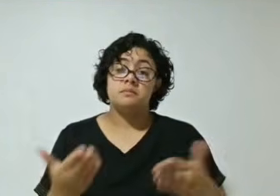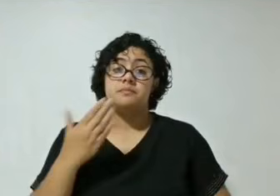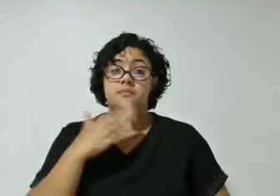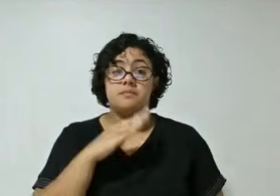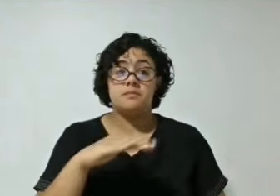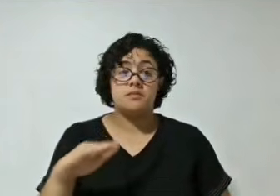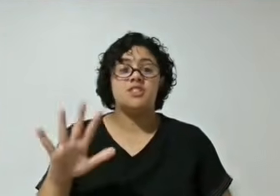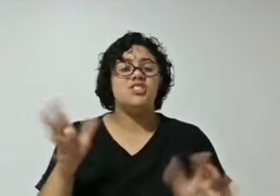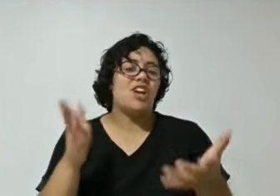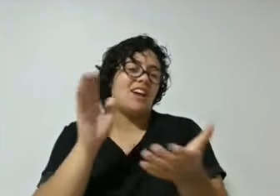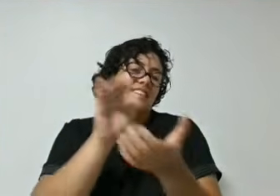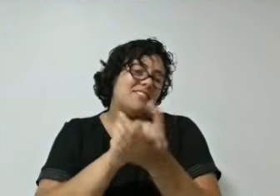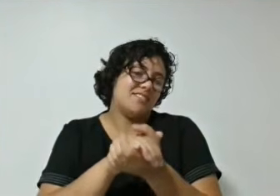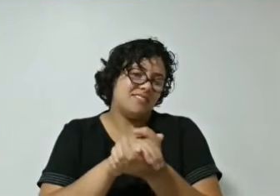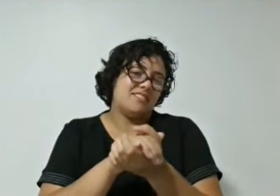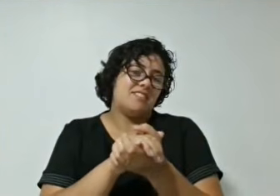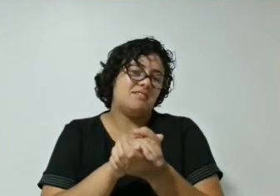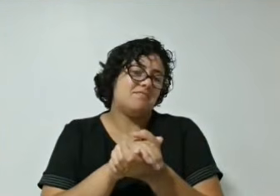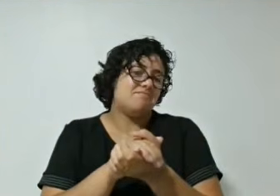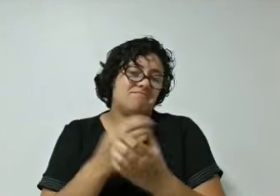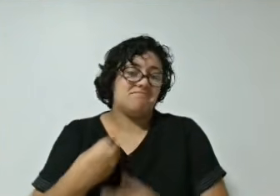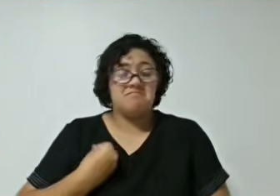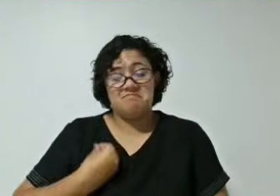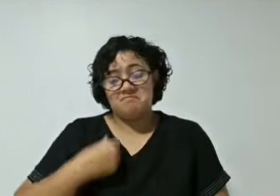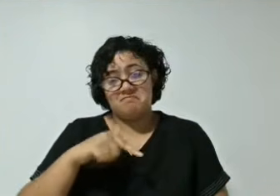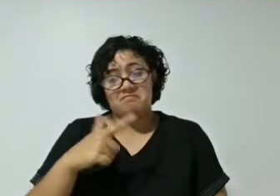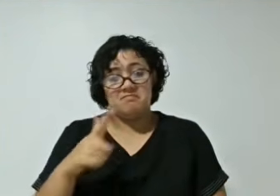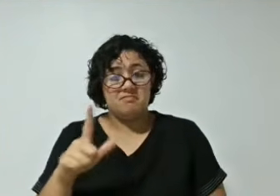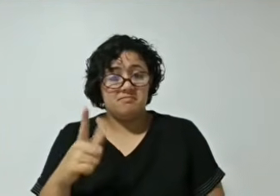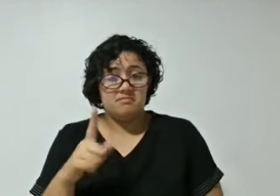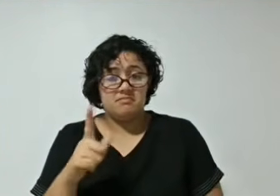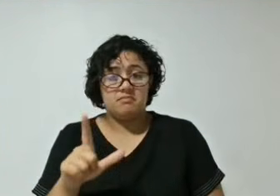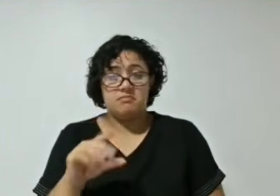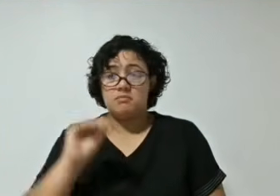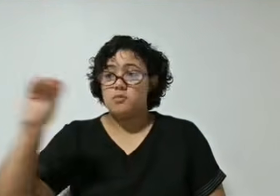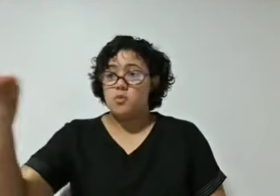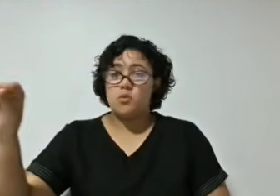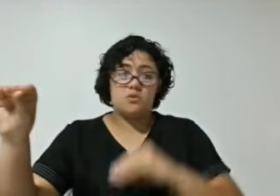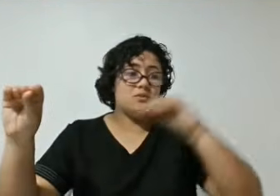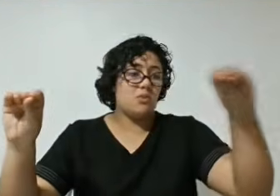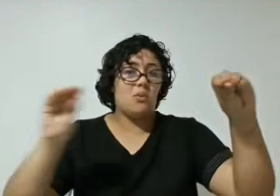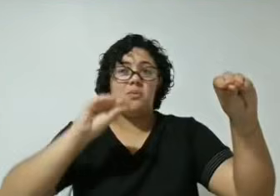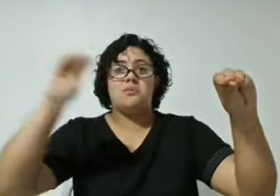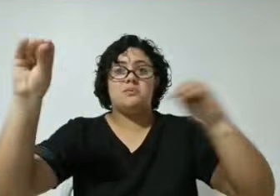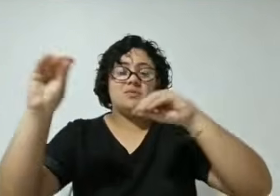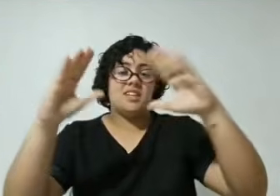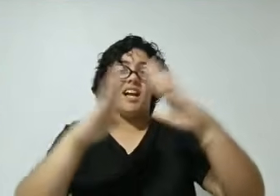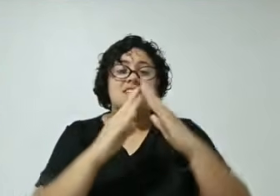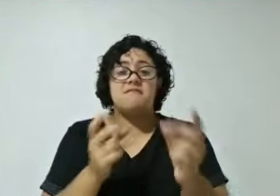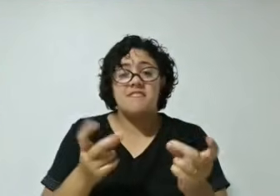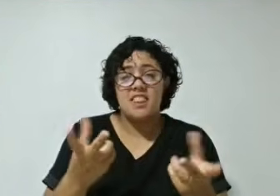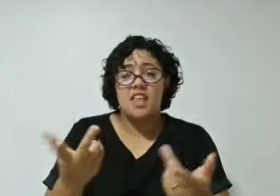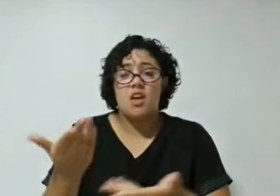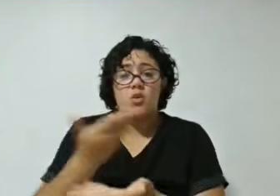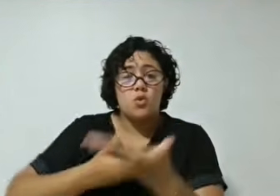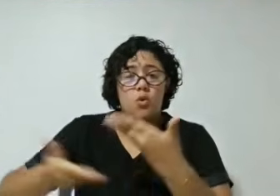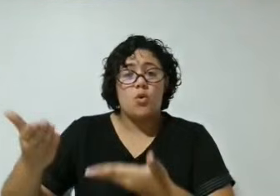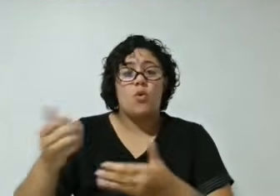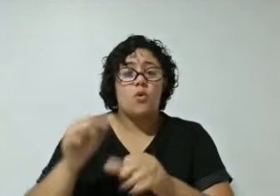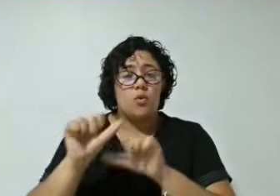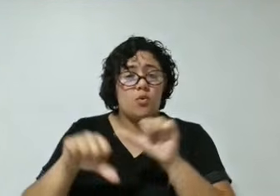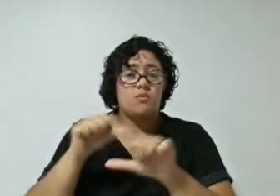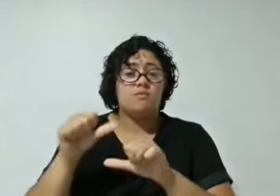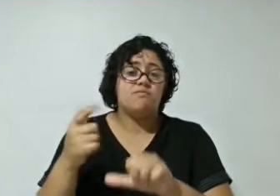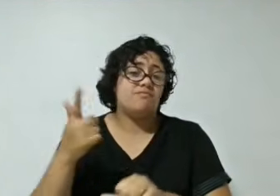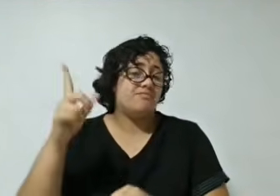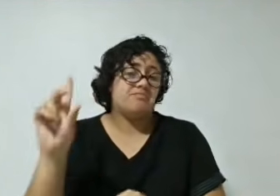casaram, muitas delas já não estão mais aqui, mudou, muita gente vendeu casa, mudou, trocou. Então, pode parecer para